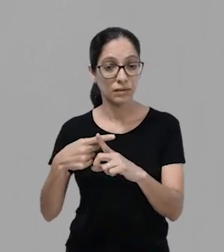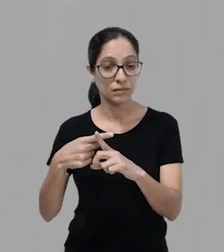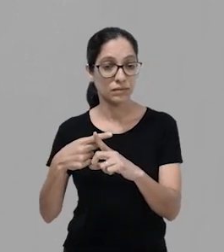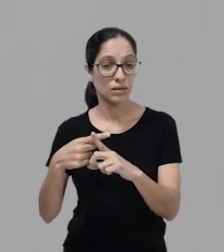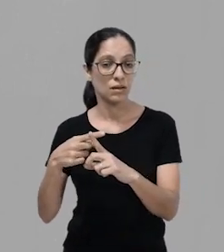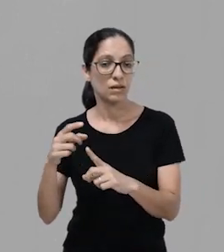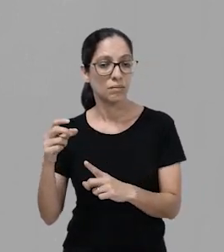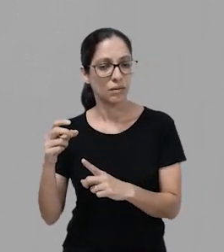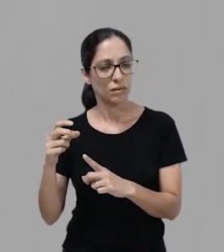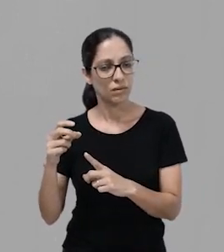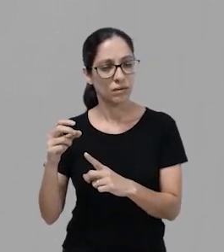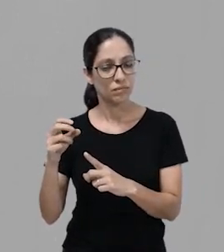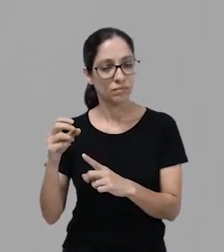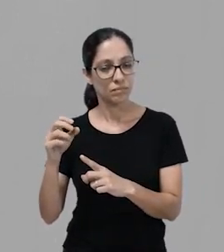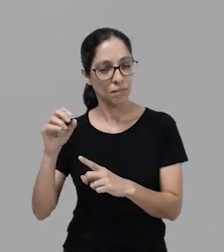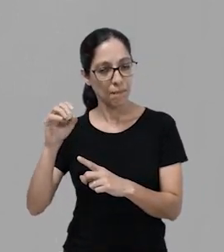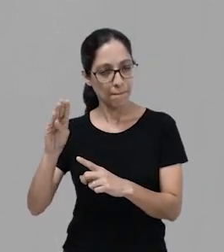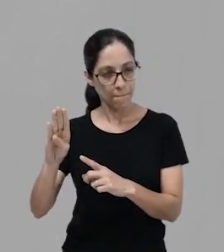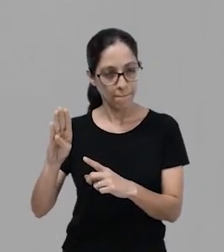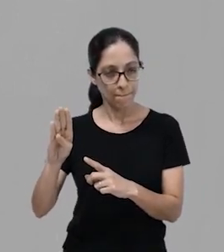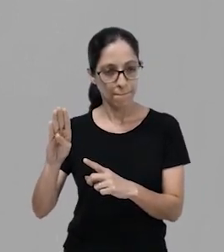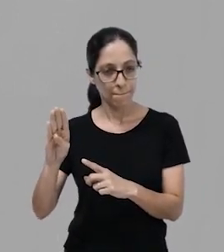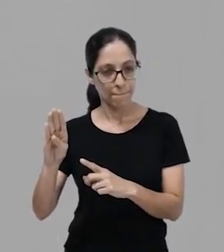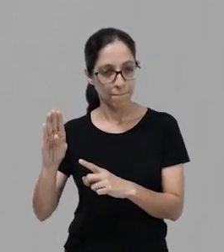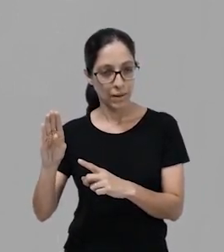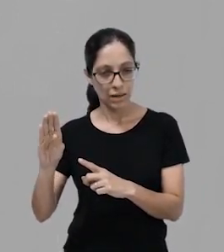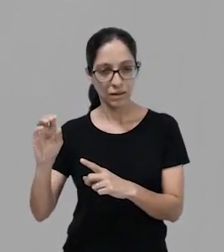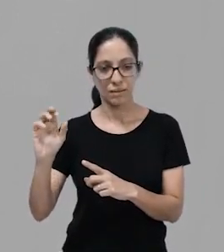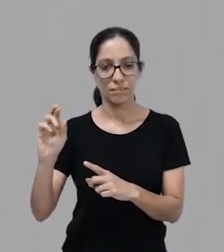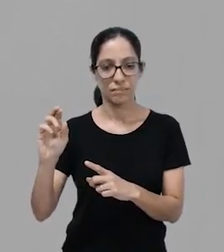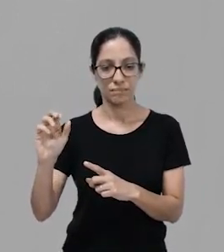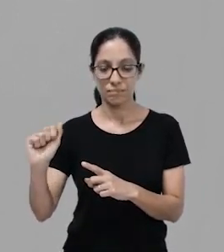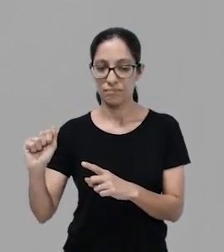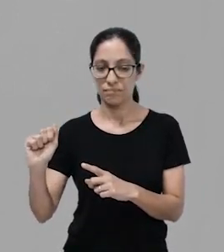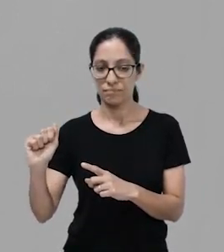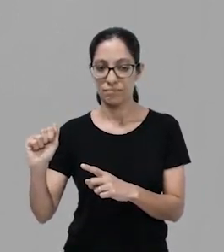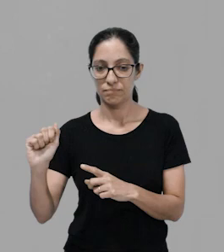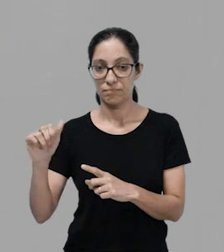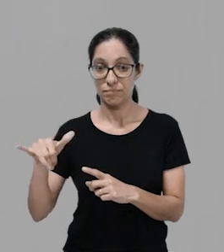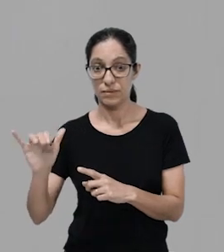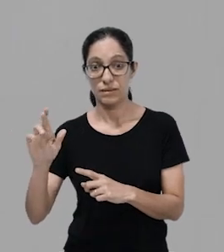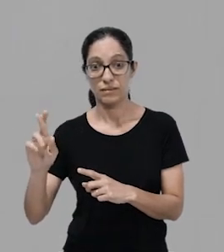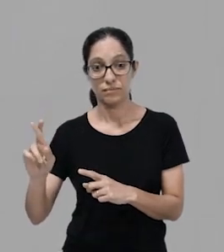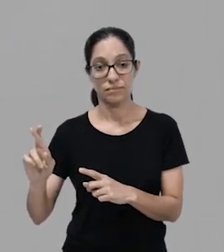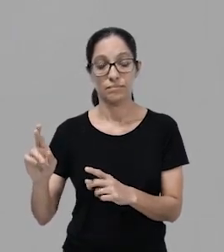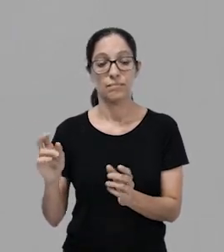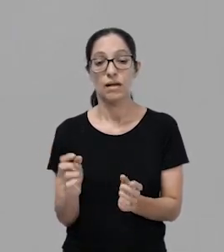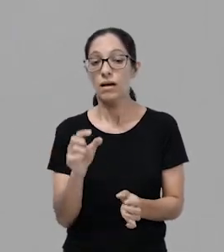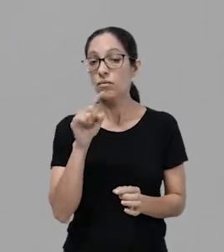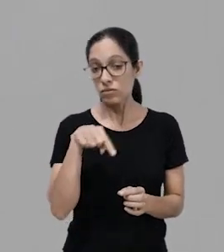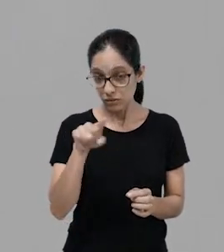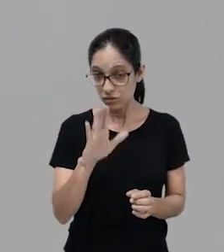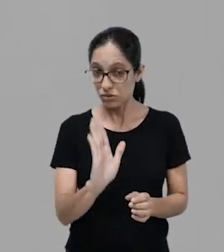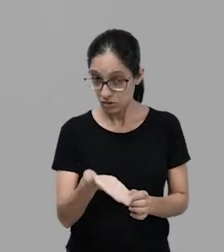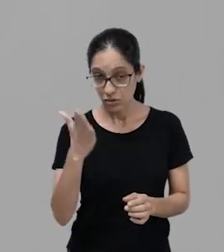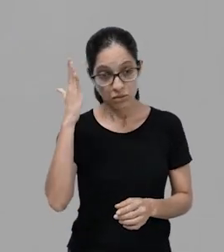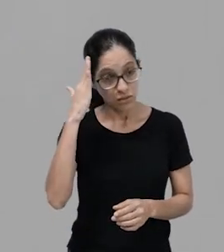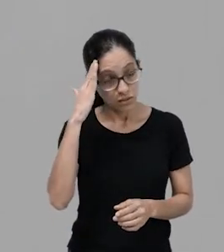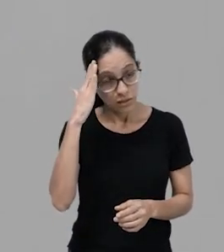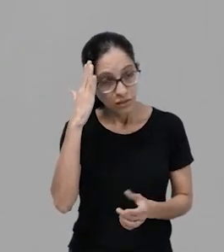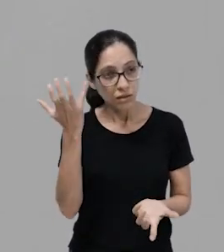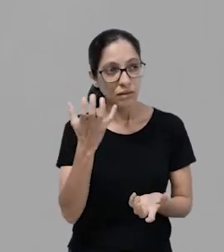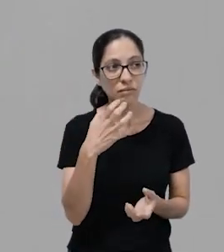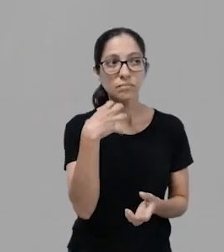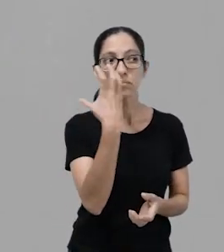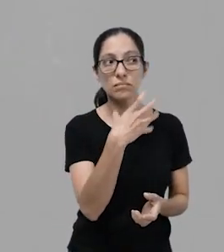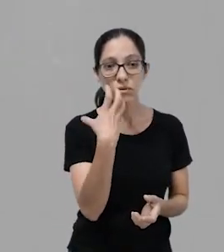someone, mais a palavra body, somebody. Com certeza, vocês já ouviram essas palavras em